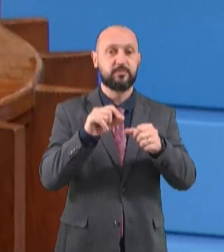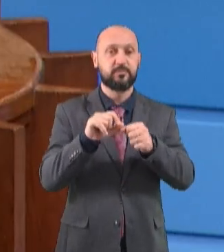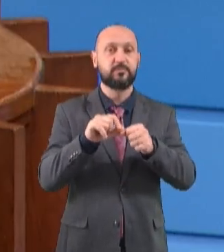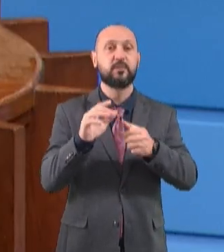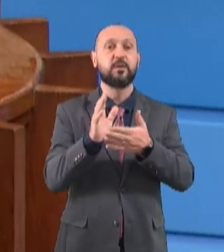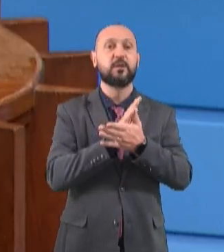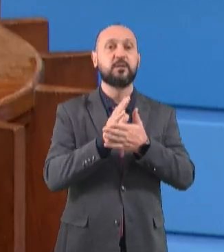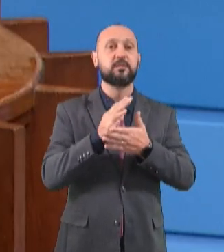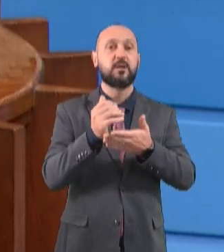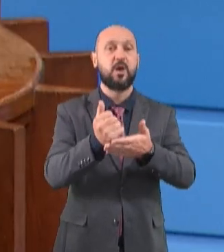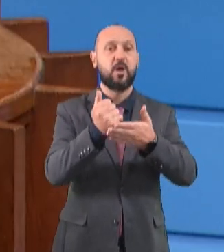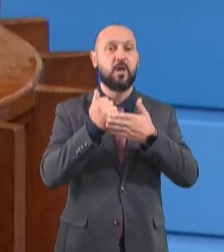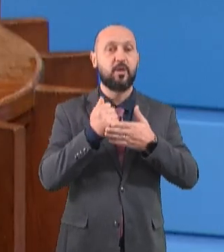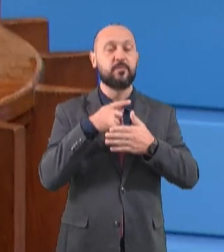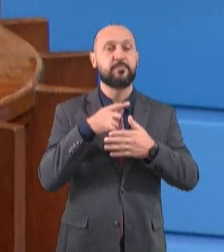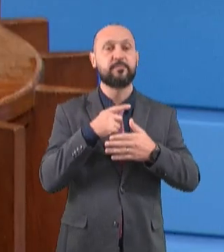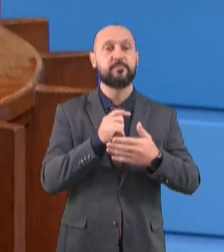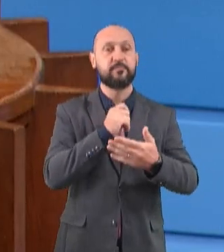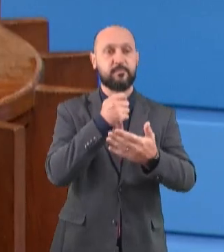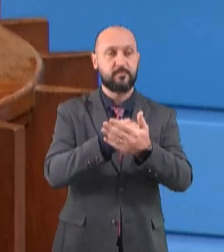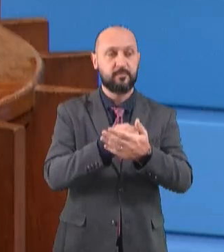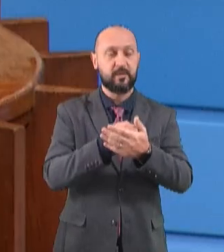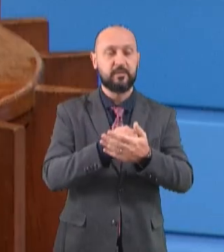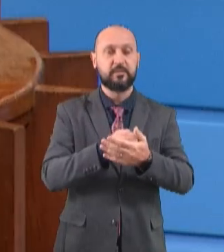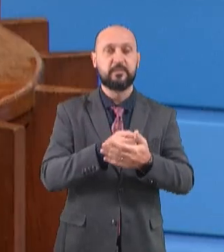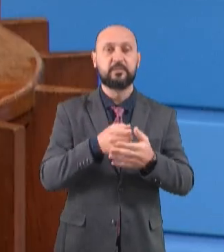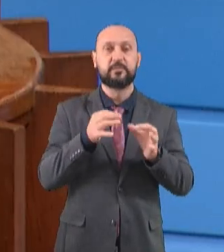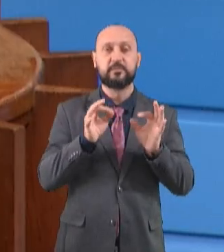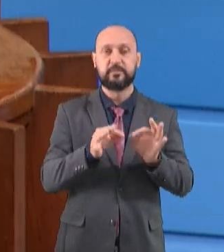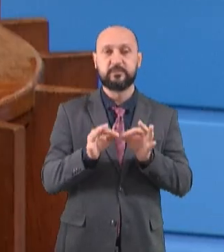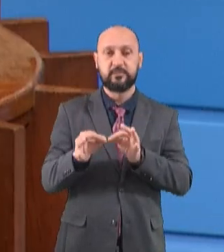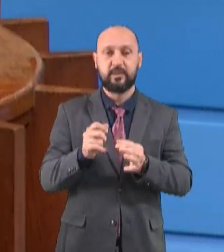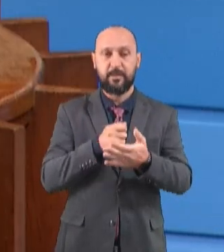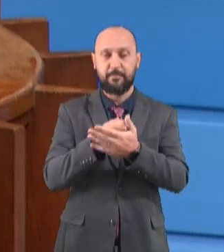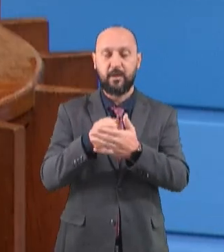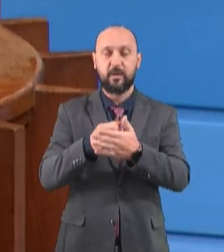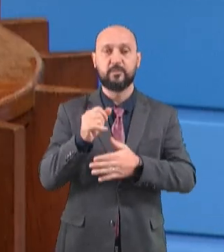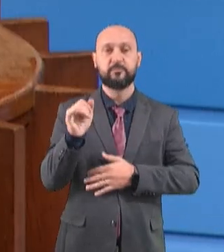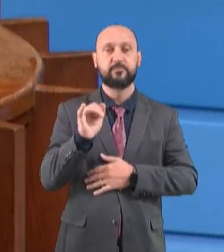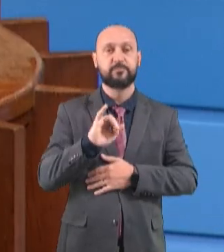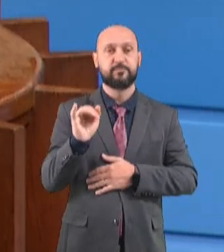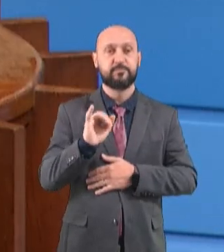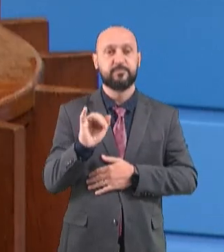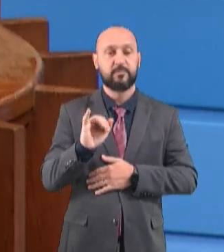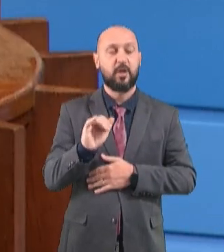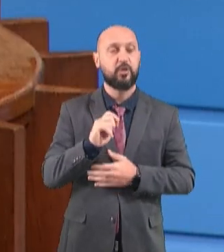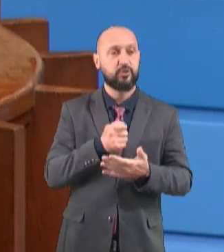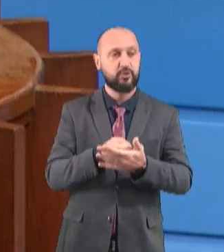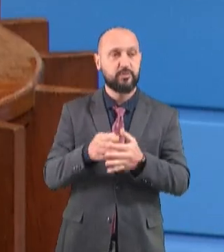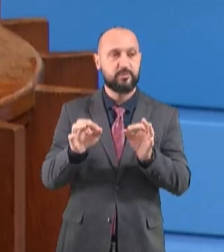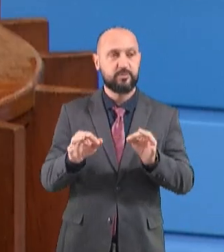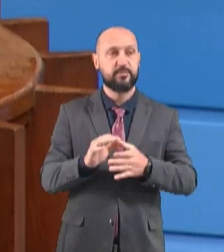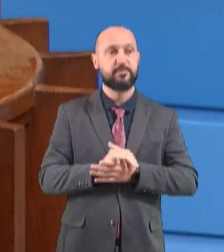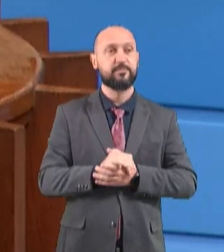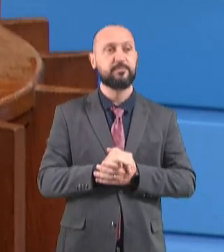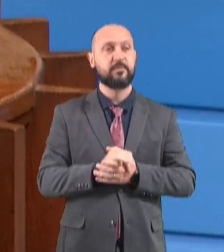se tem um contribuinte que paga rigorosamente os seus tributos em dia,